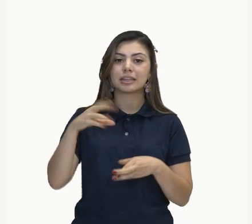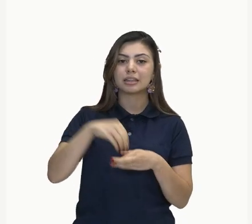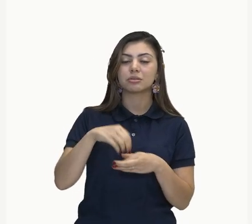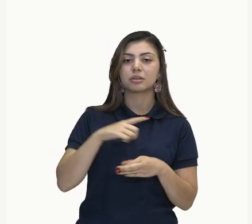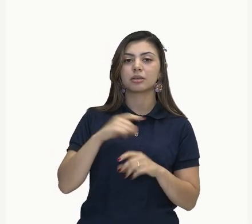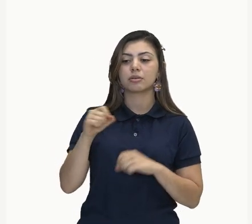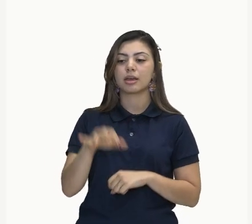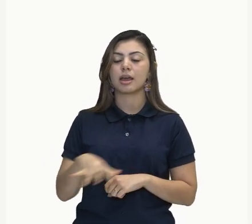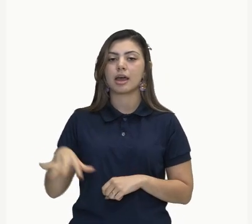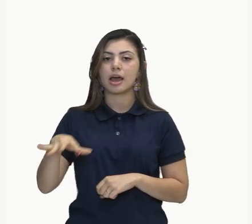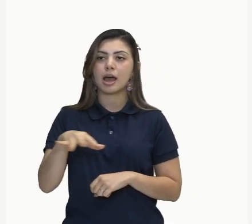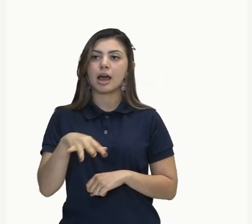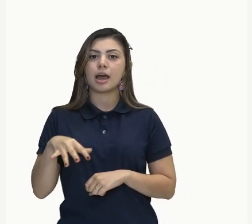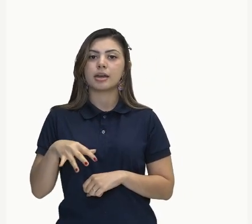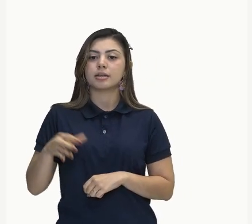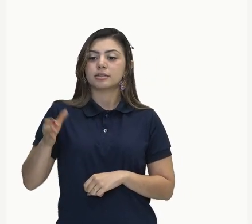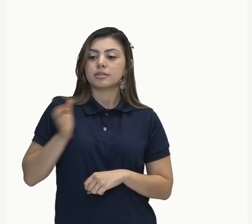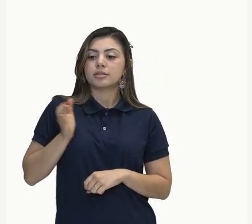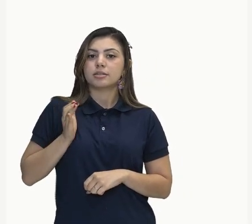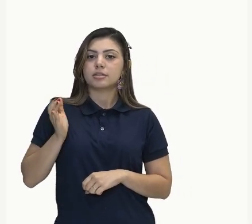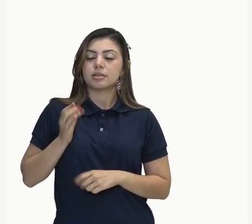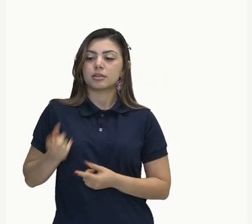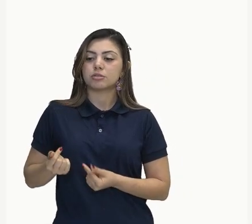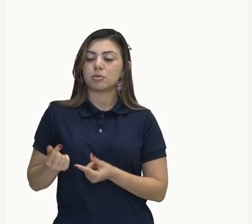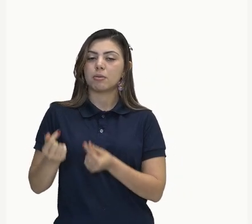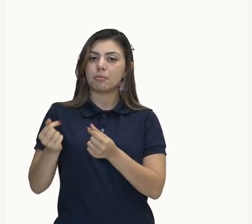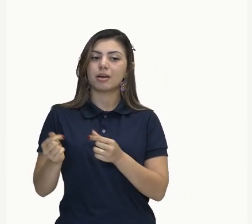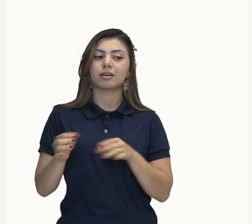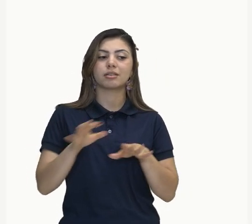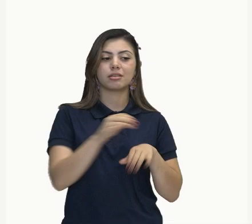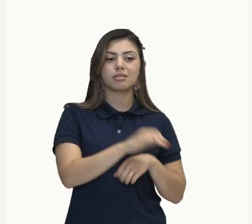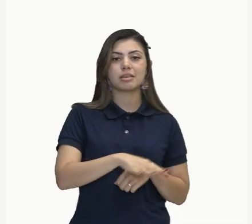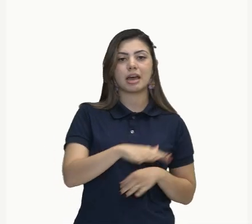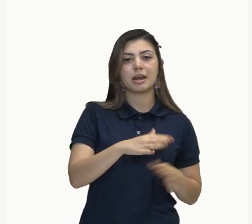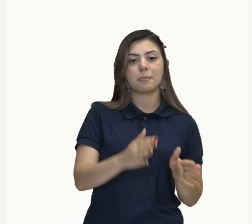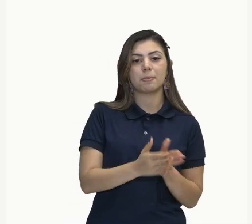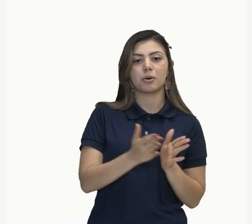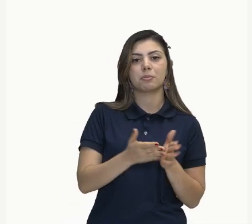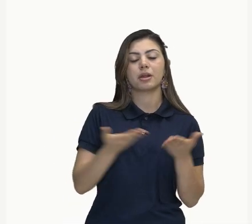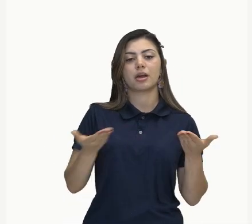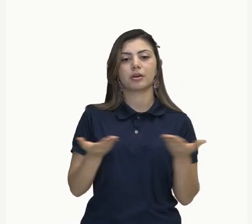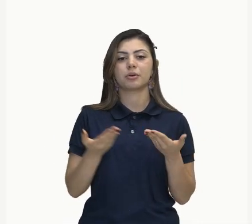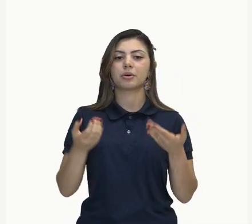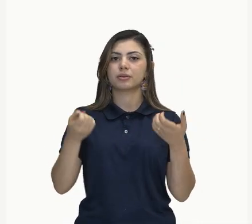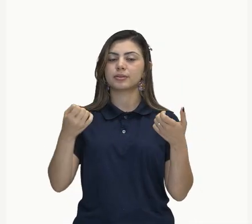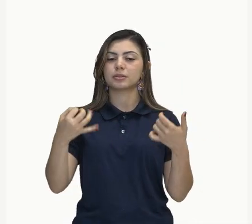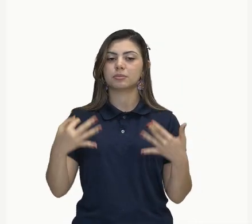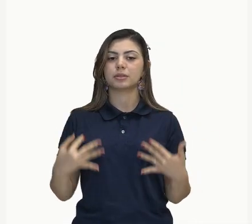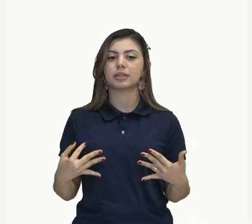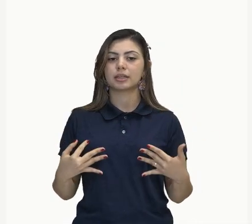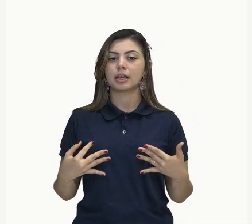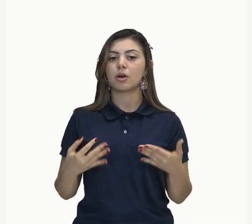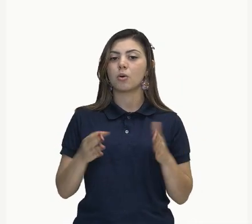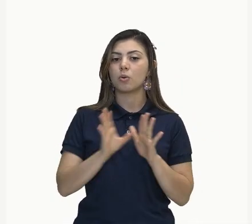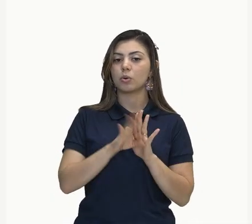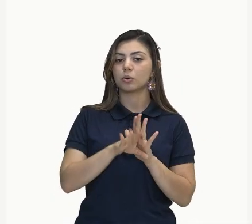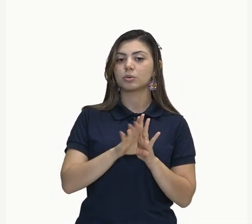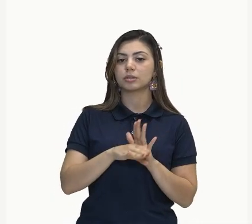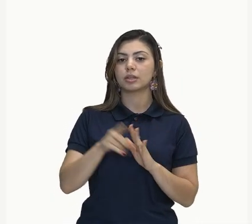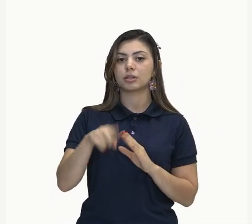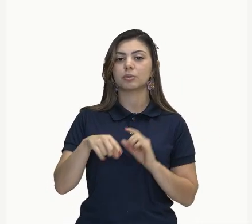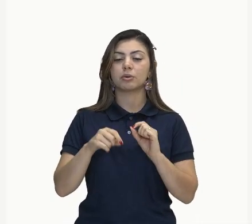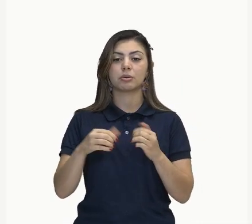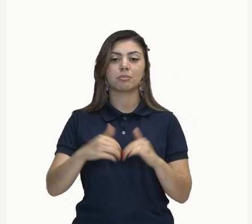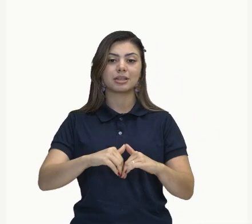estruturadas, áreas pobres e esquecidas. Aí a gente tem, então, a definição da segregação, sendo a separação física